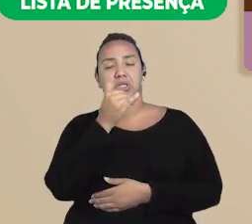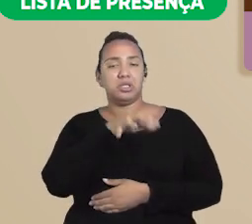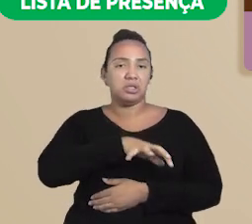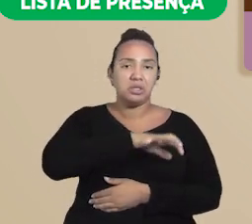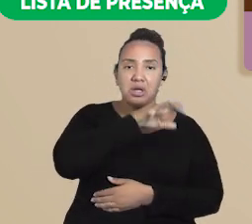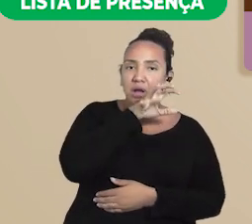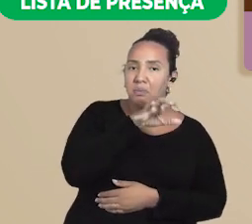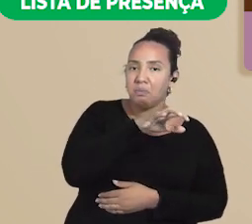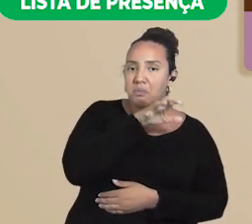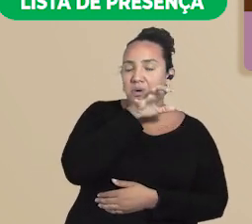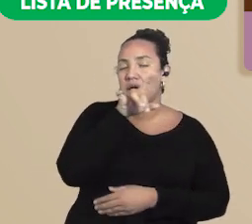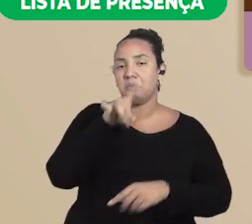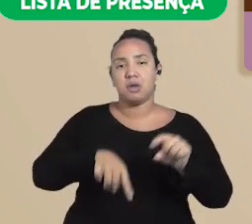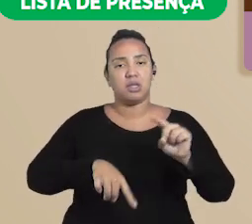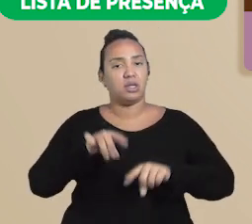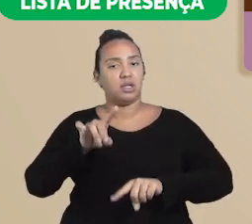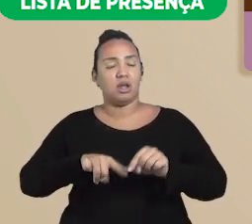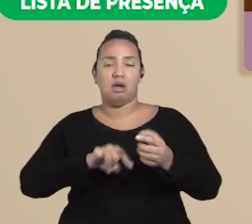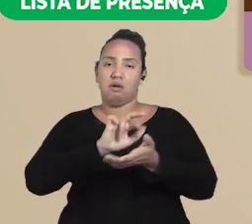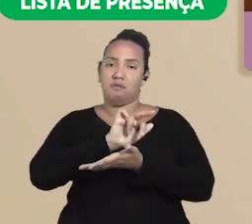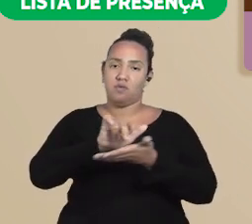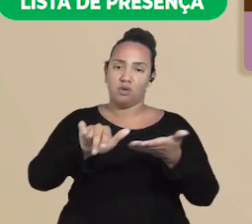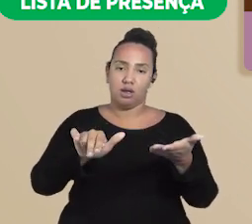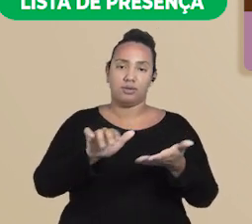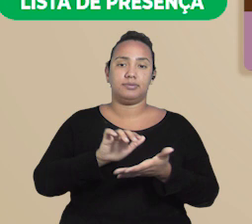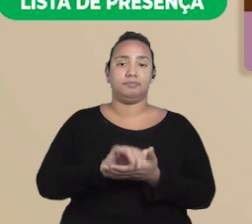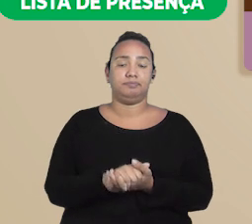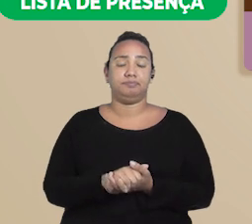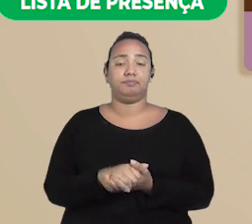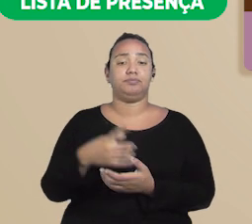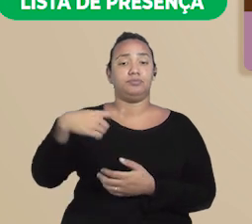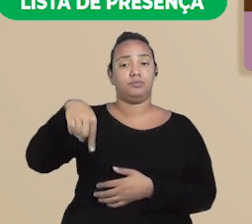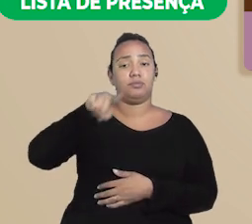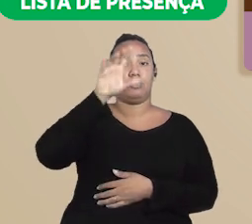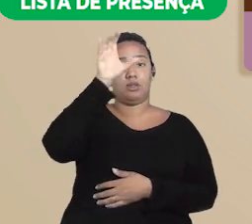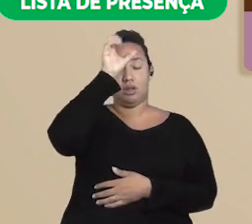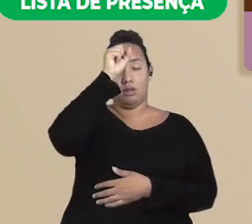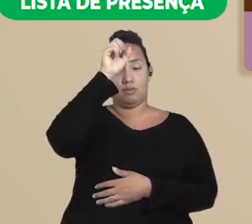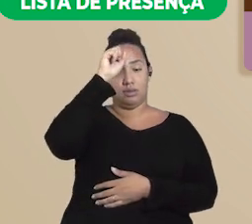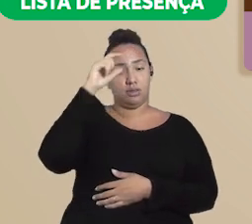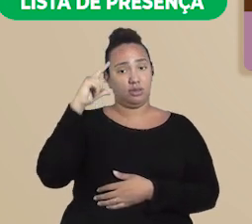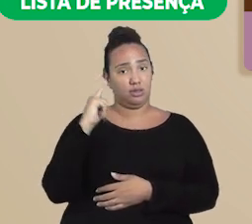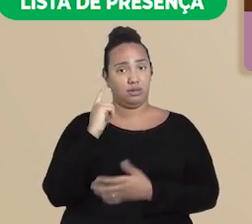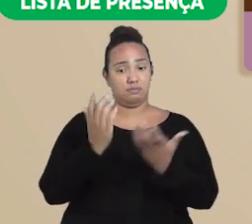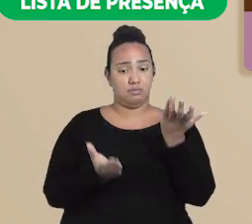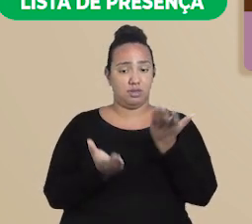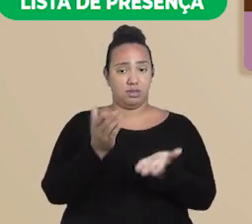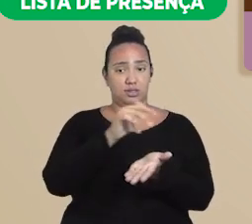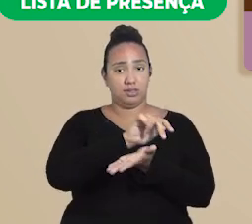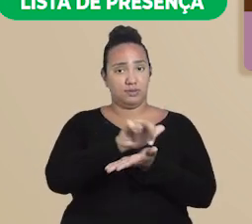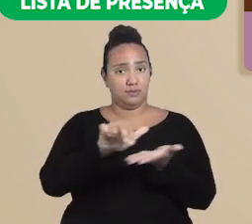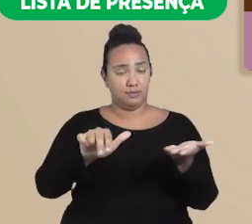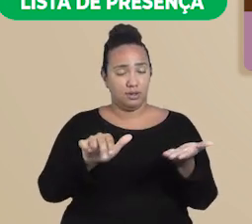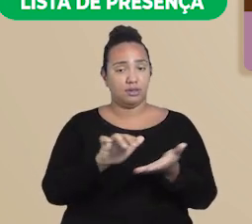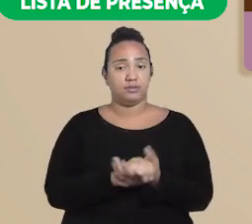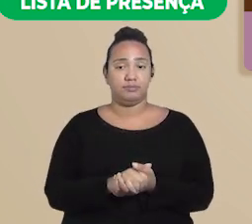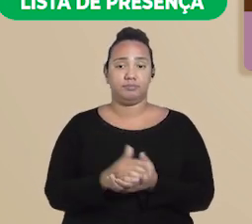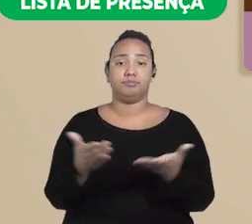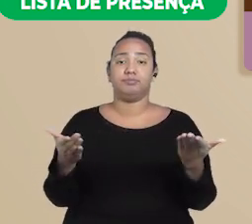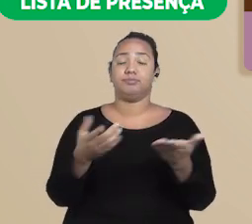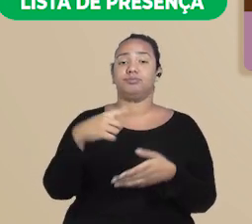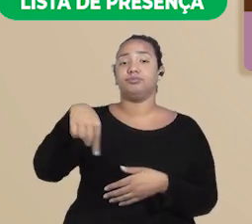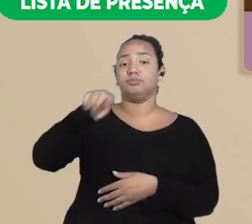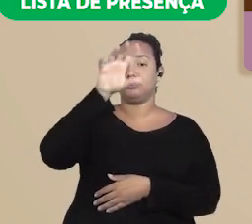de animais, objetos e muitas outras coisas. Aprendemos que existem vários tipos de balança e